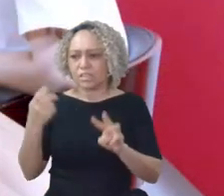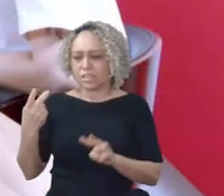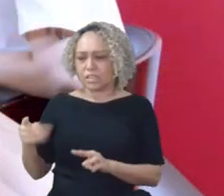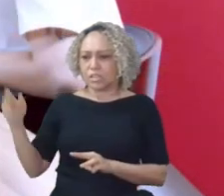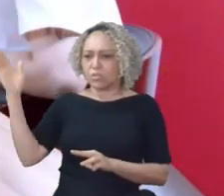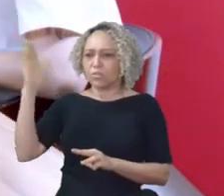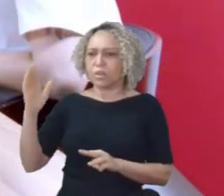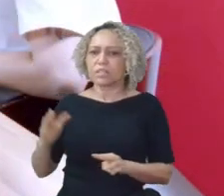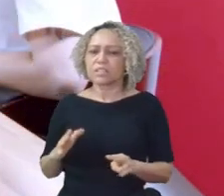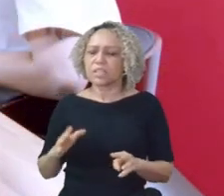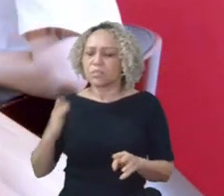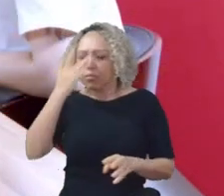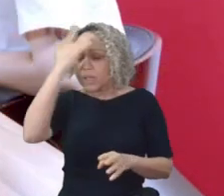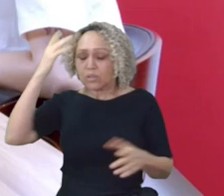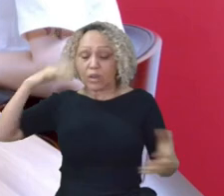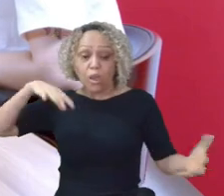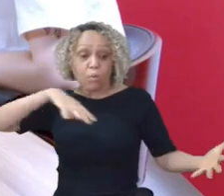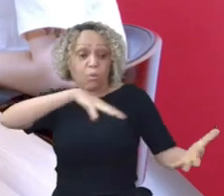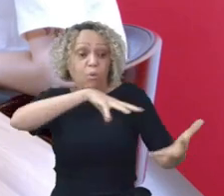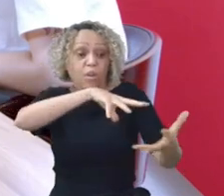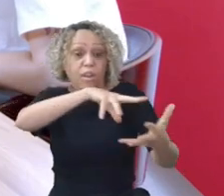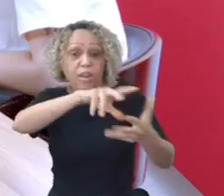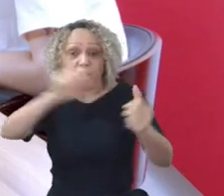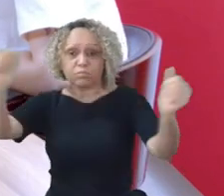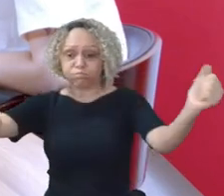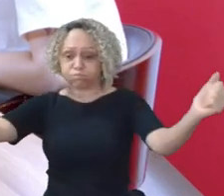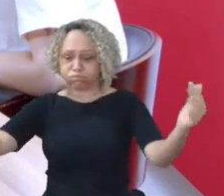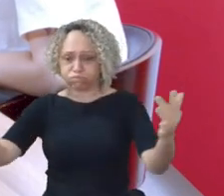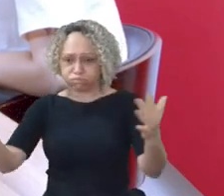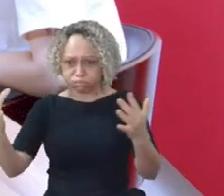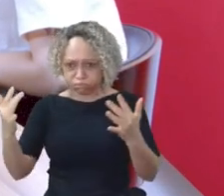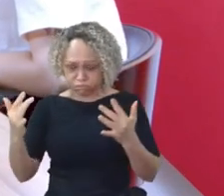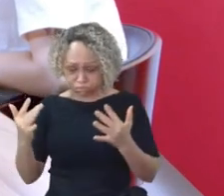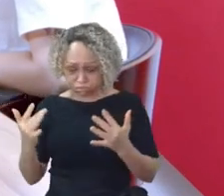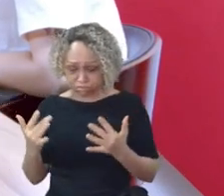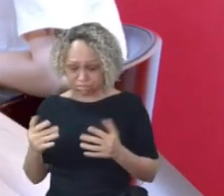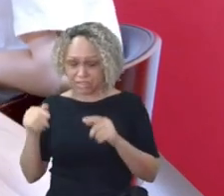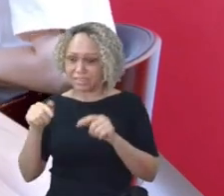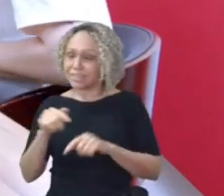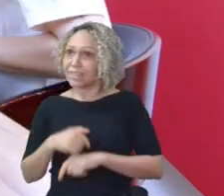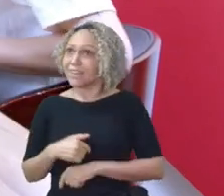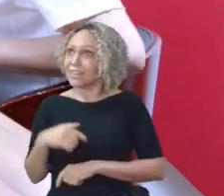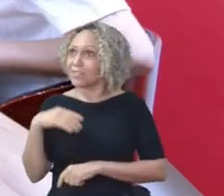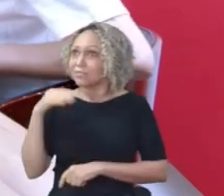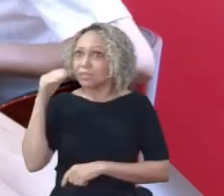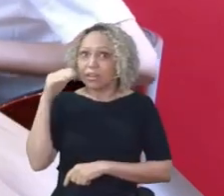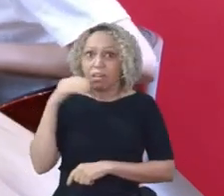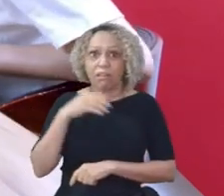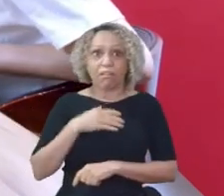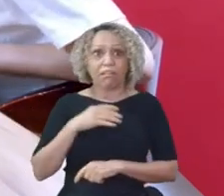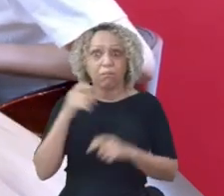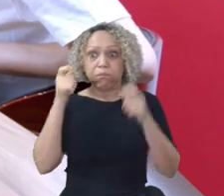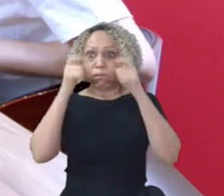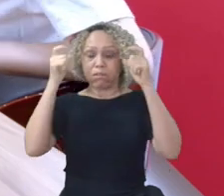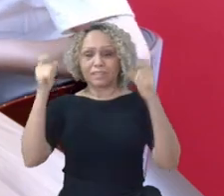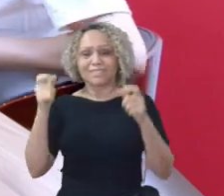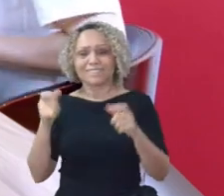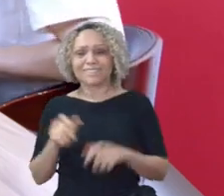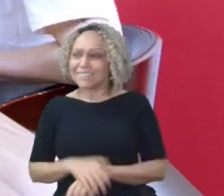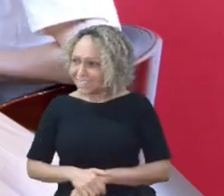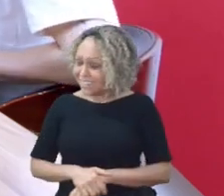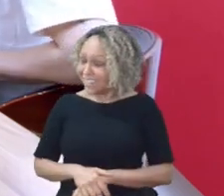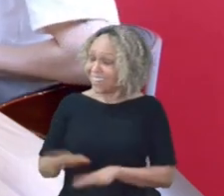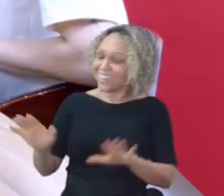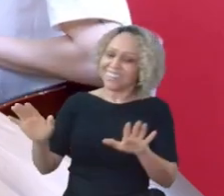super curiosidade. Foi mesmo. Se eu te disser que eu tava lá. Tu participou, ele tava.